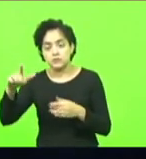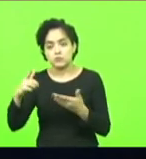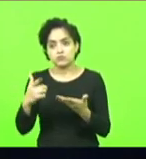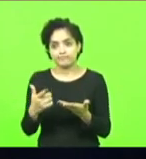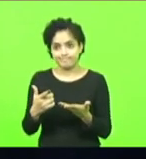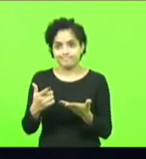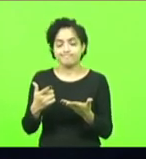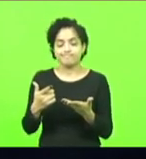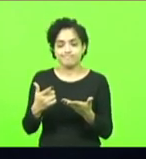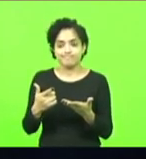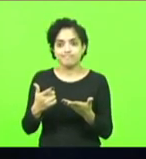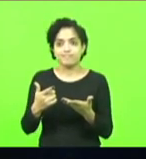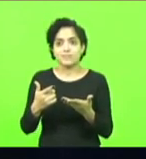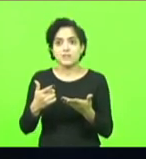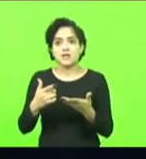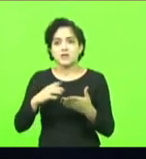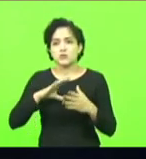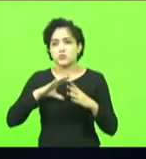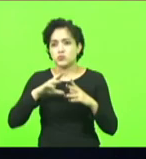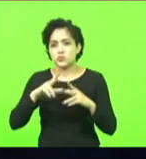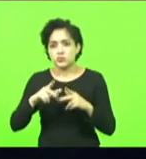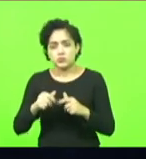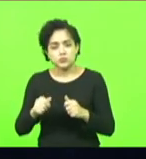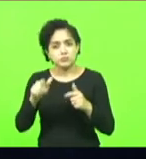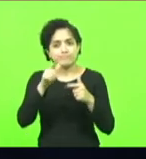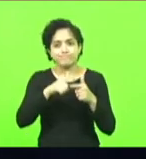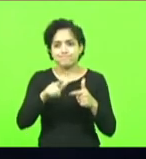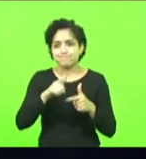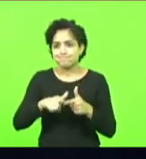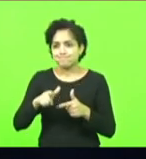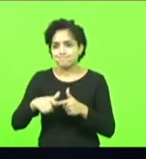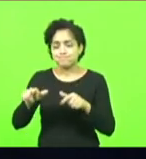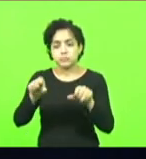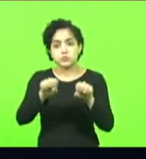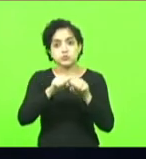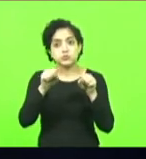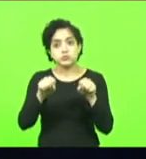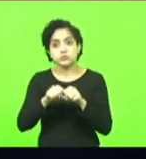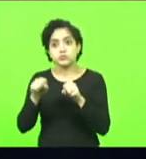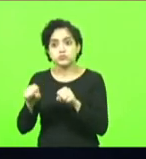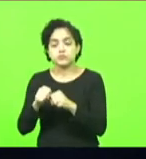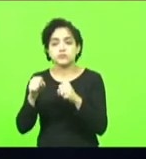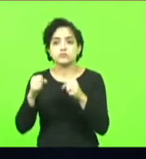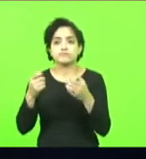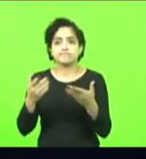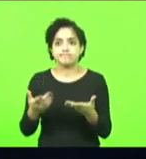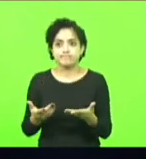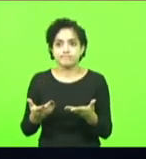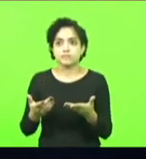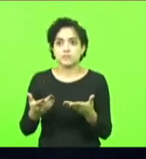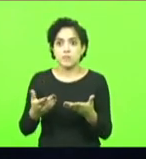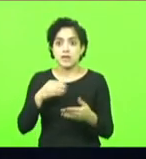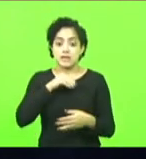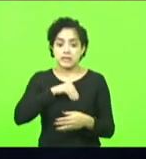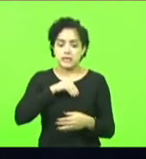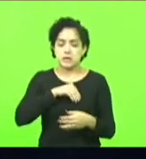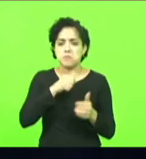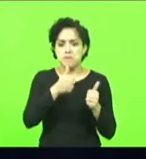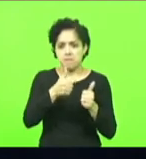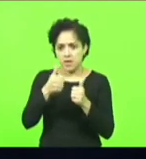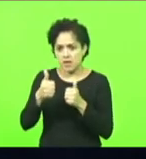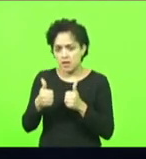nevasta, destruidora, uma rede que vem destruindo com o nosso povo. Aquele que ganha bem, está tudo